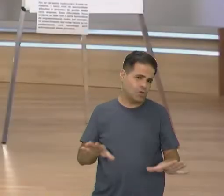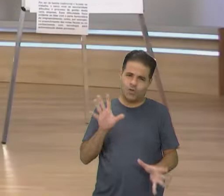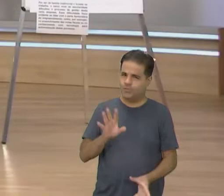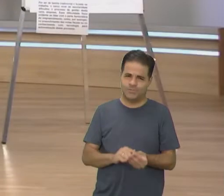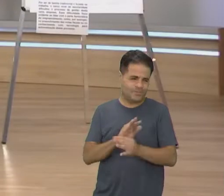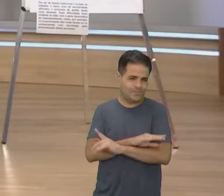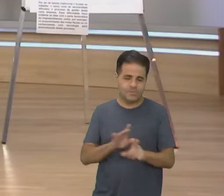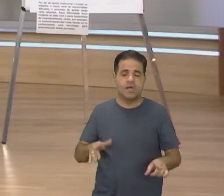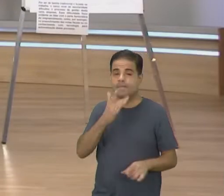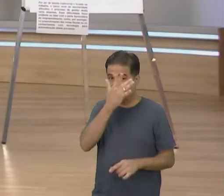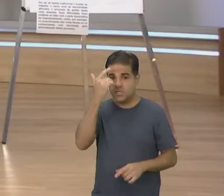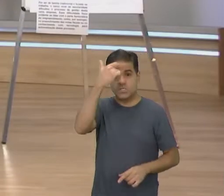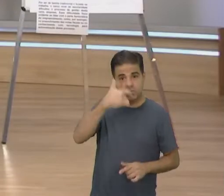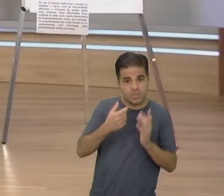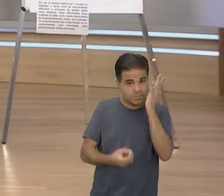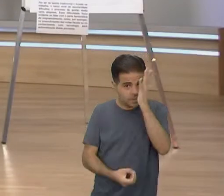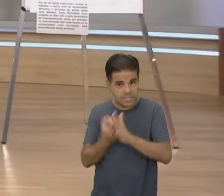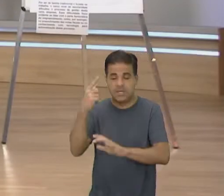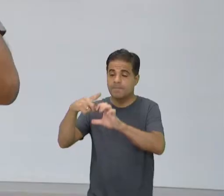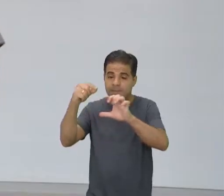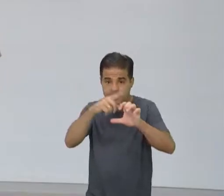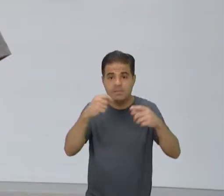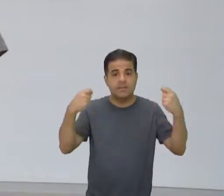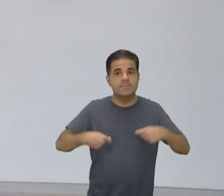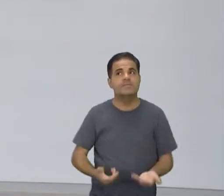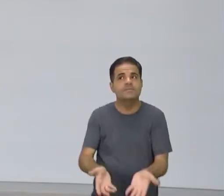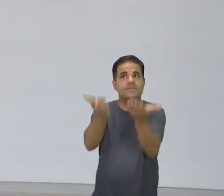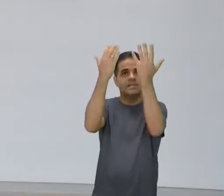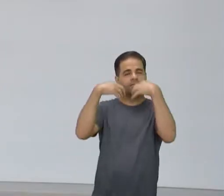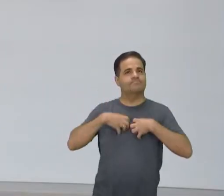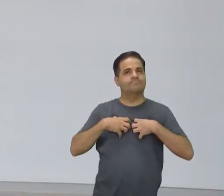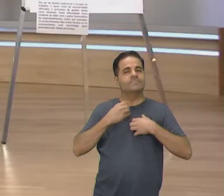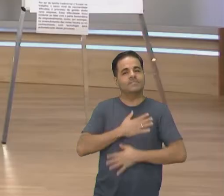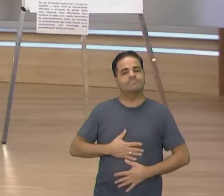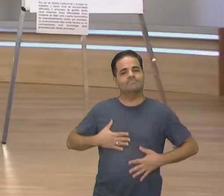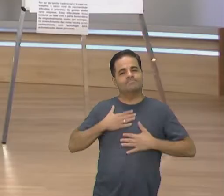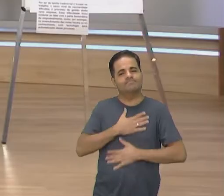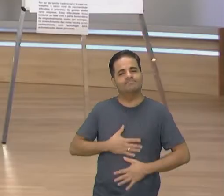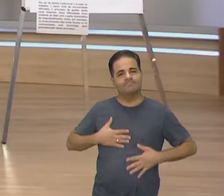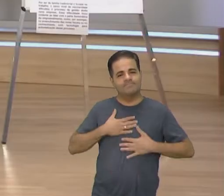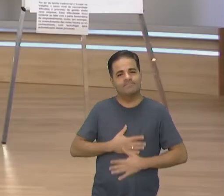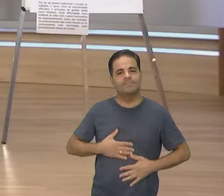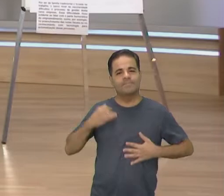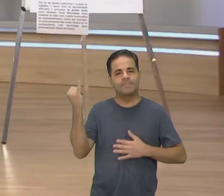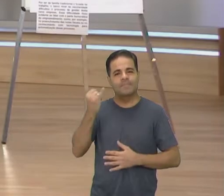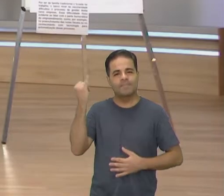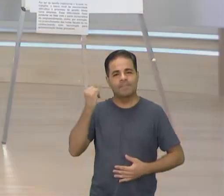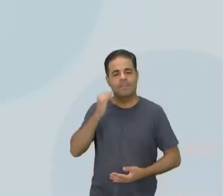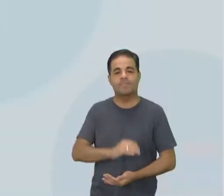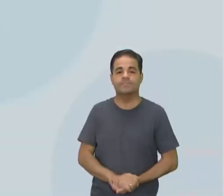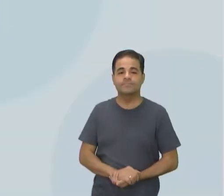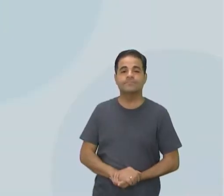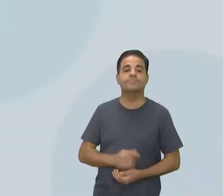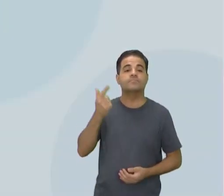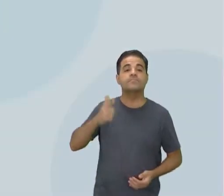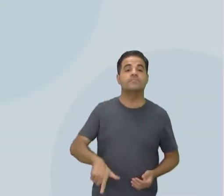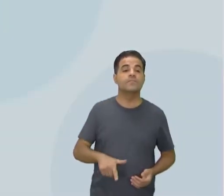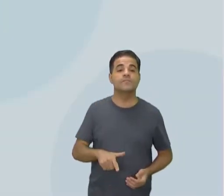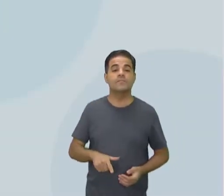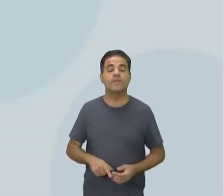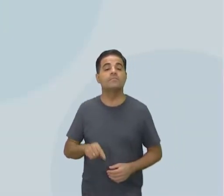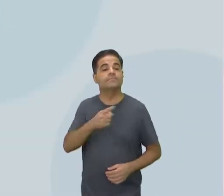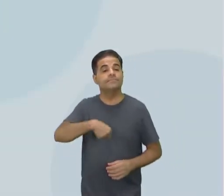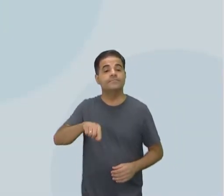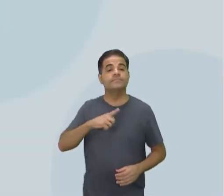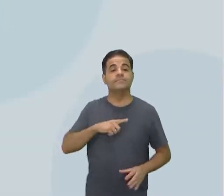né? A pessoa, quando cria um empreendimento, ela tem que se sentir realizada com isso. Legal. Importantíssimo isso, né? O que mais que nós temos aí?